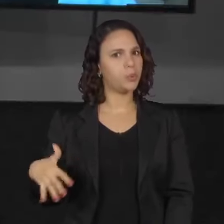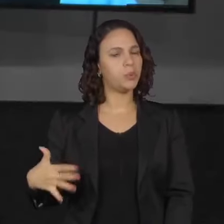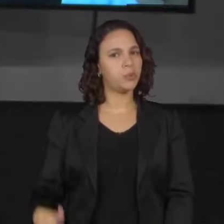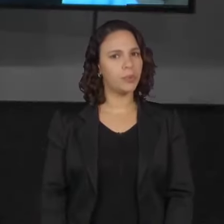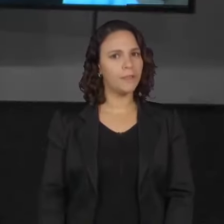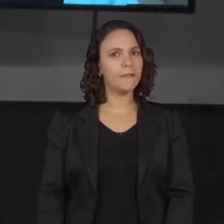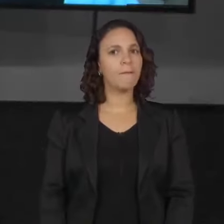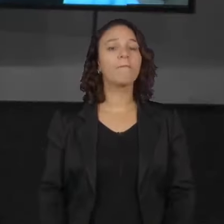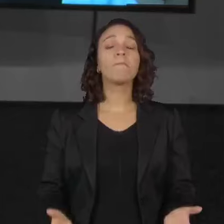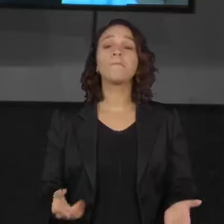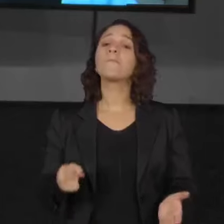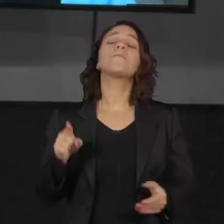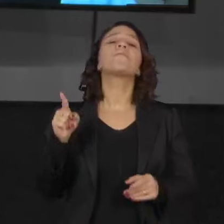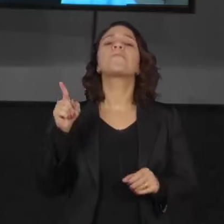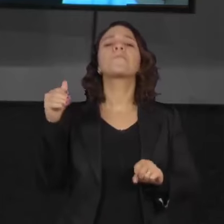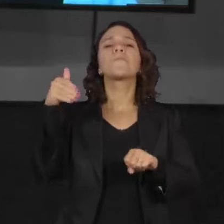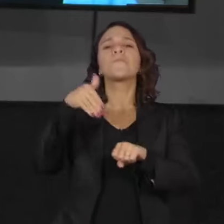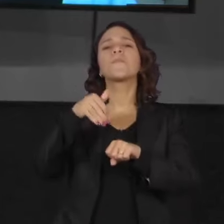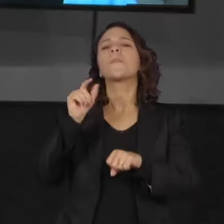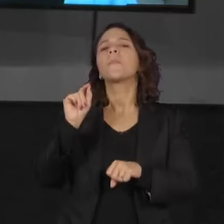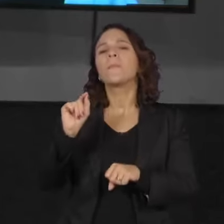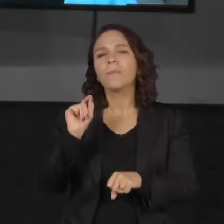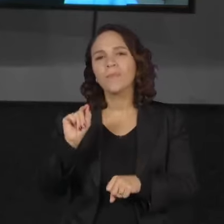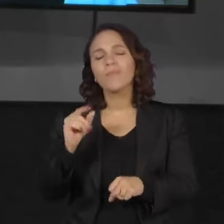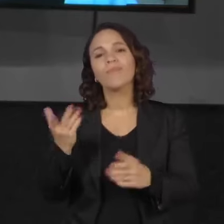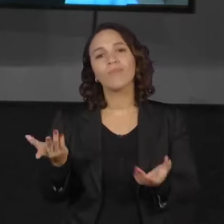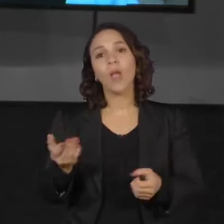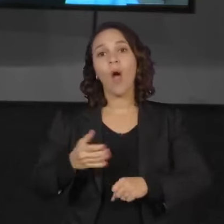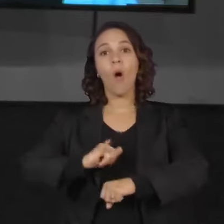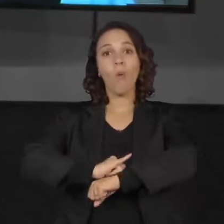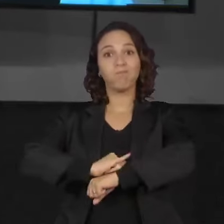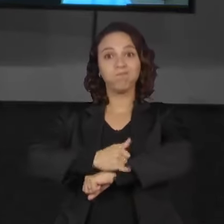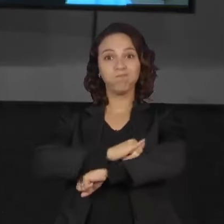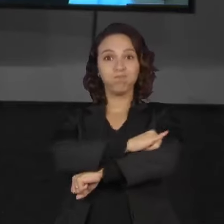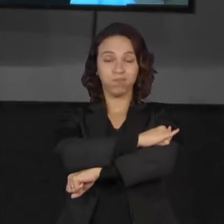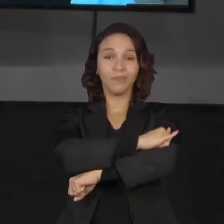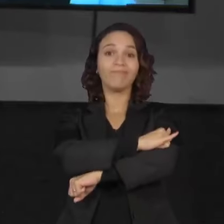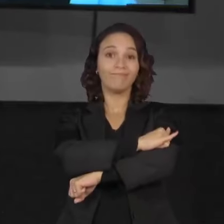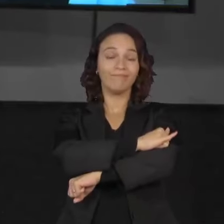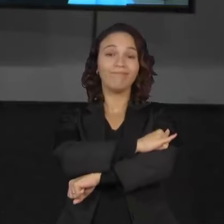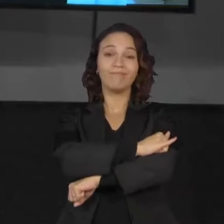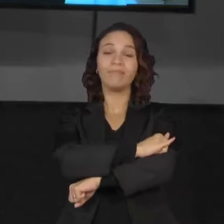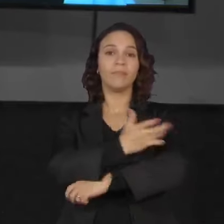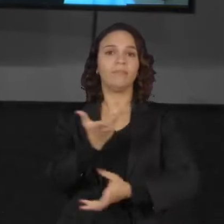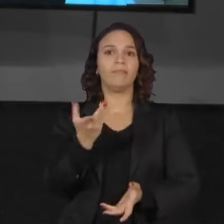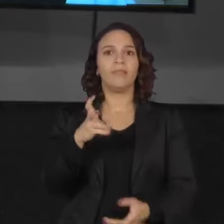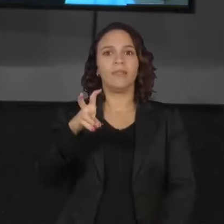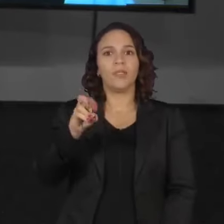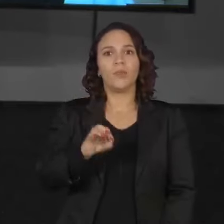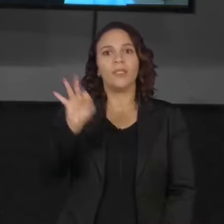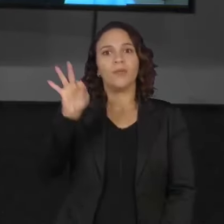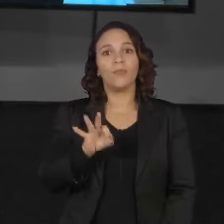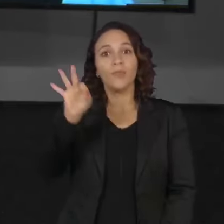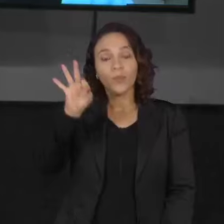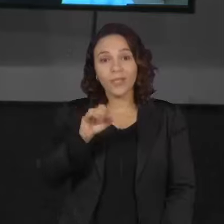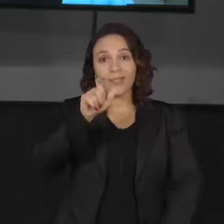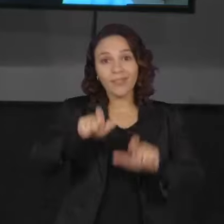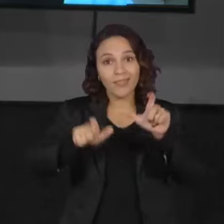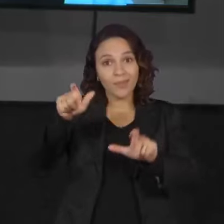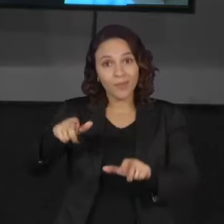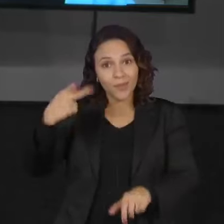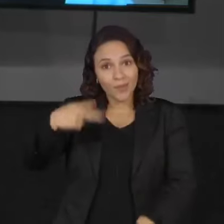é muito atribuído também à grande epidemia de obesidade, que em torno de 50% da população brasileira, por exemplo,